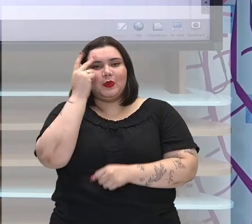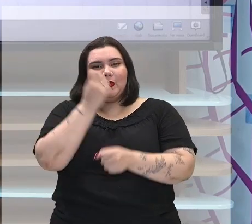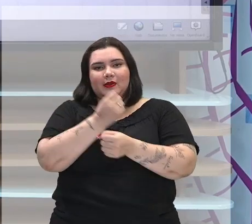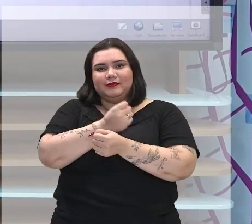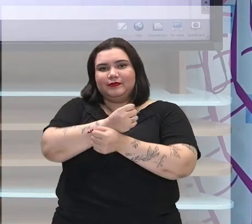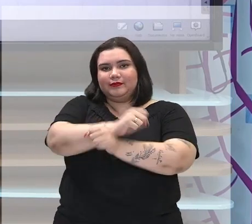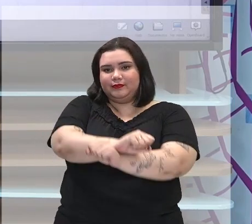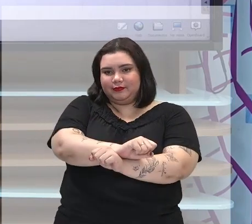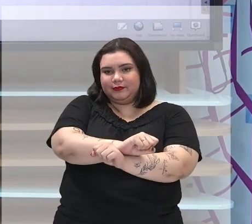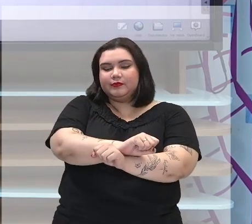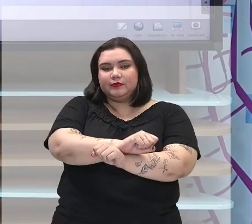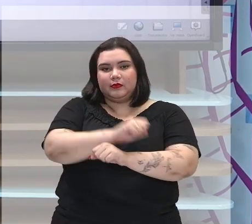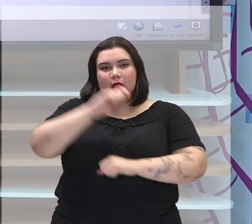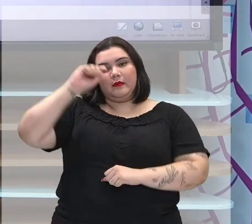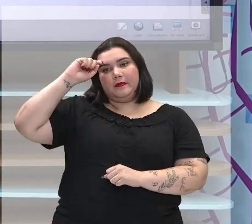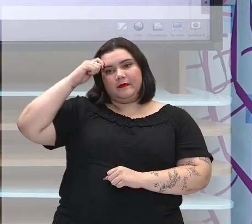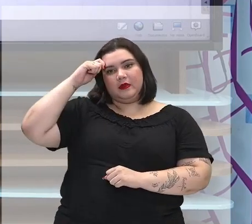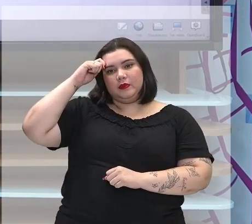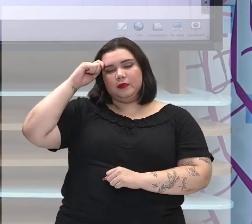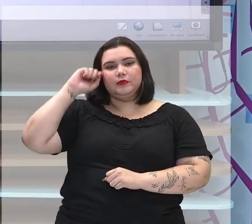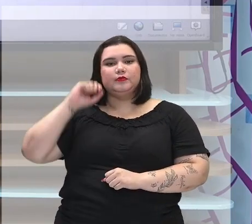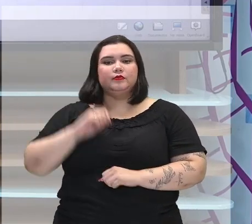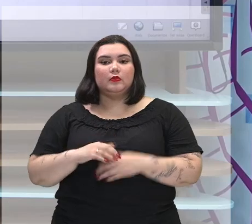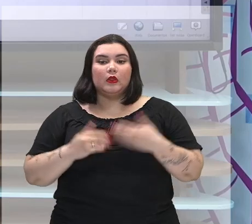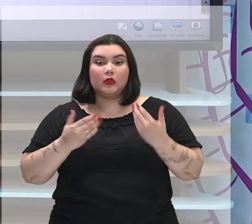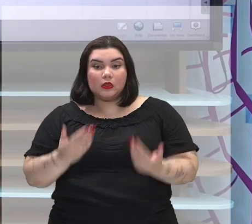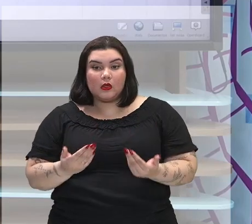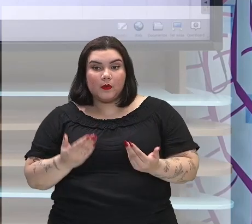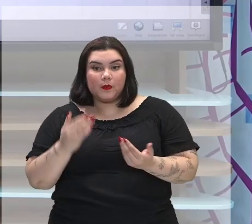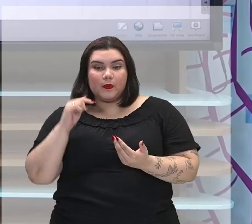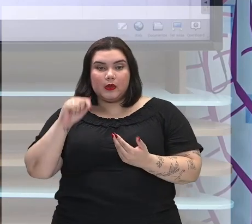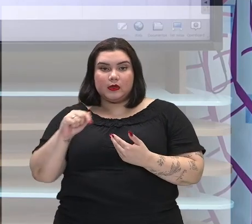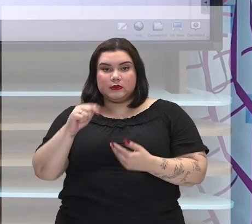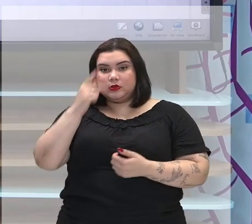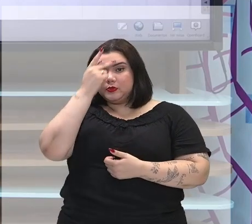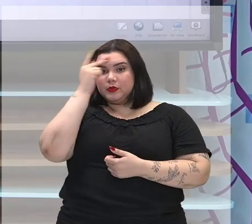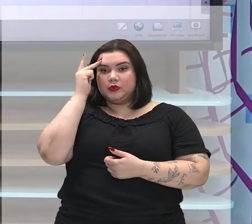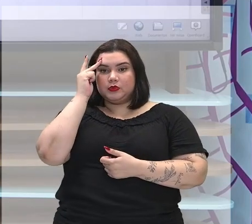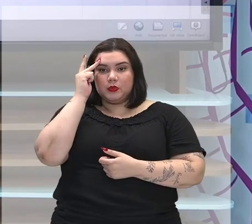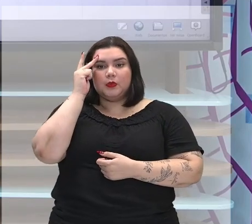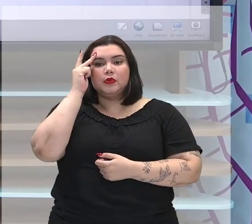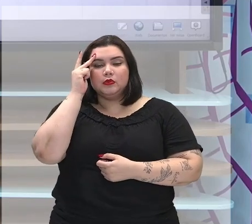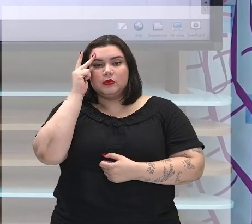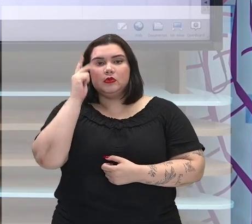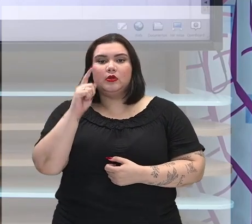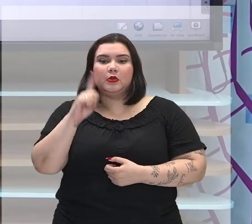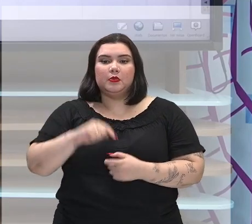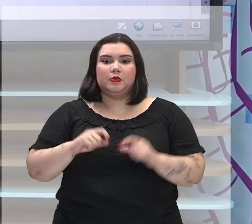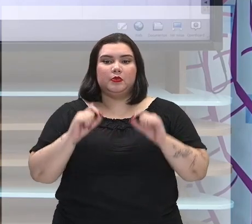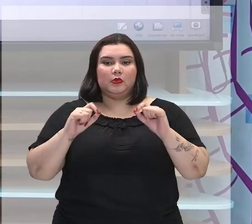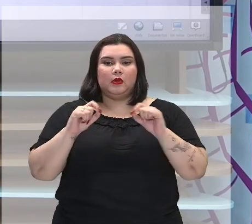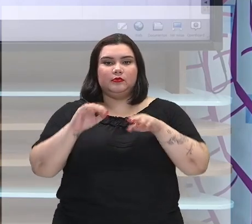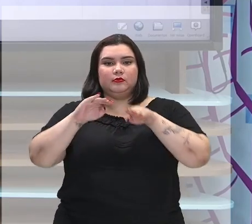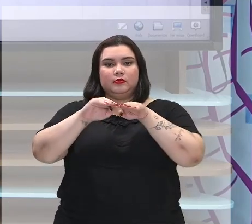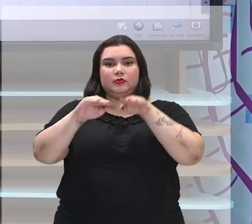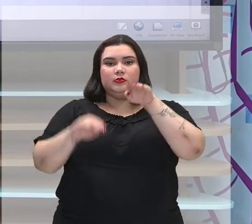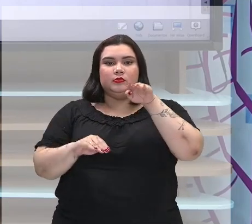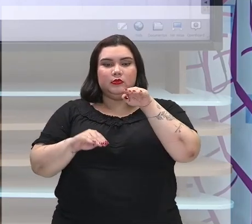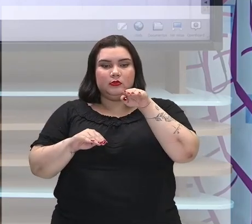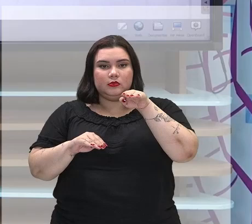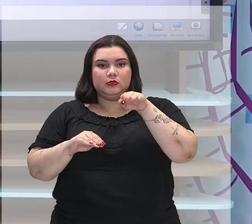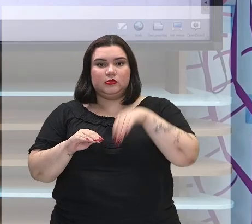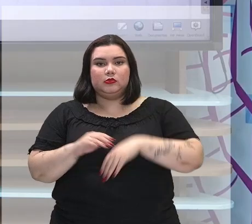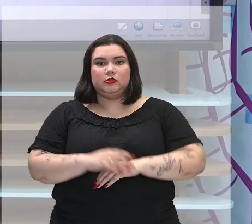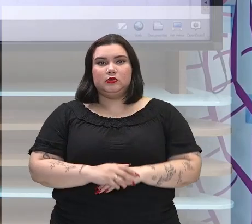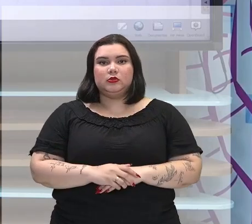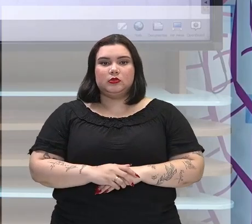escravizada. E essa mão de obra escravizada, ela será de uma desproporção